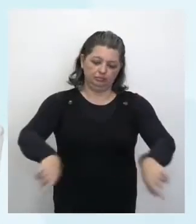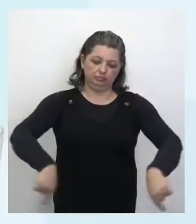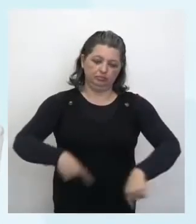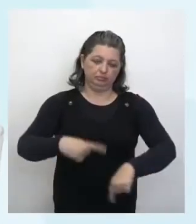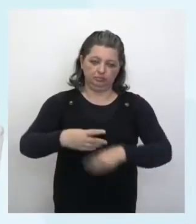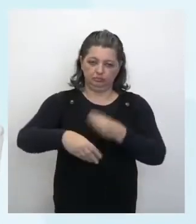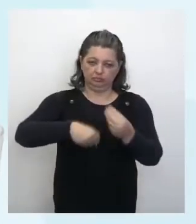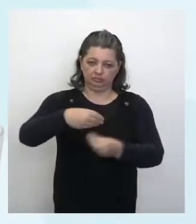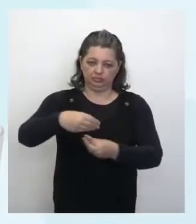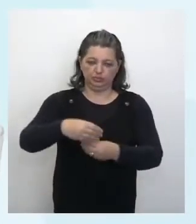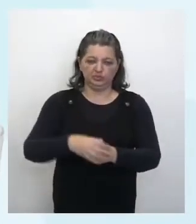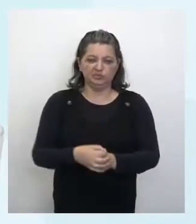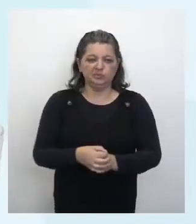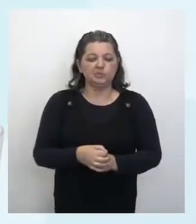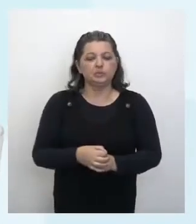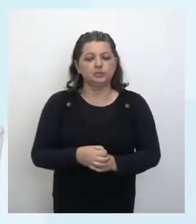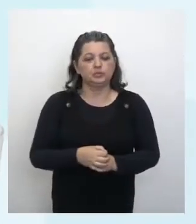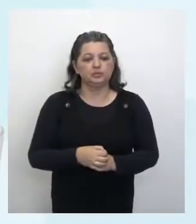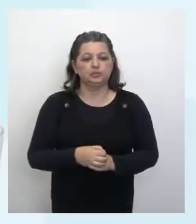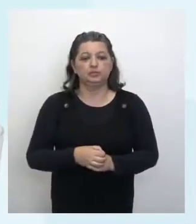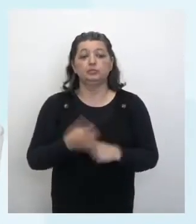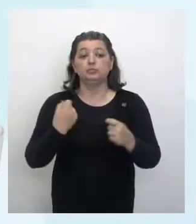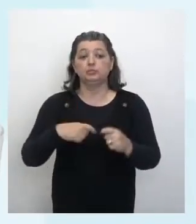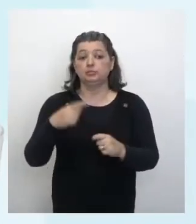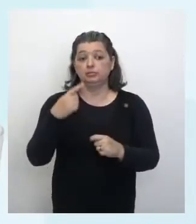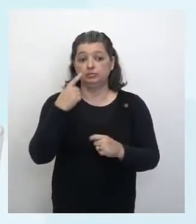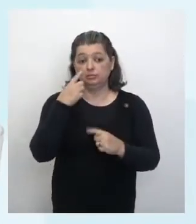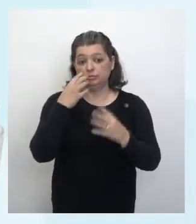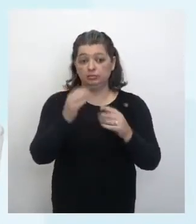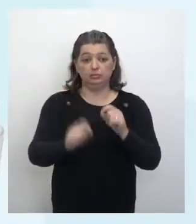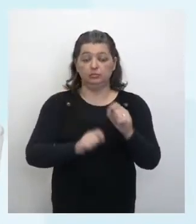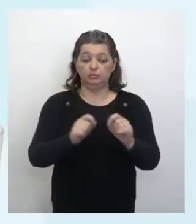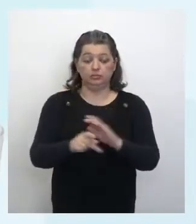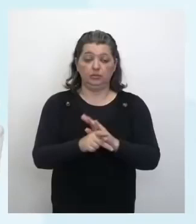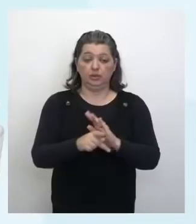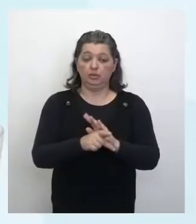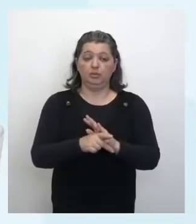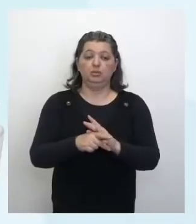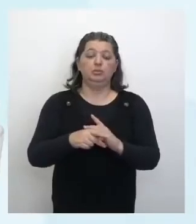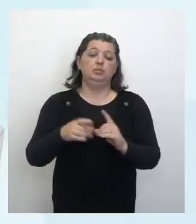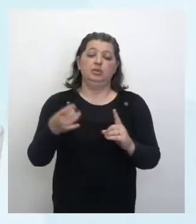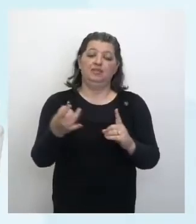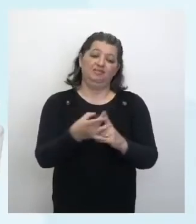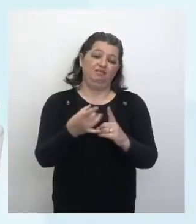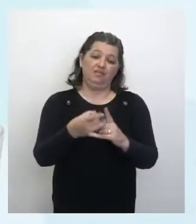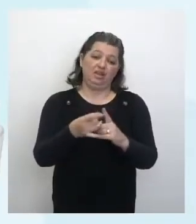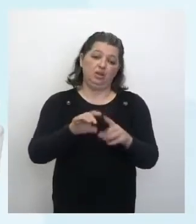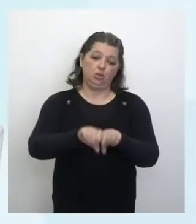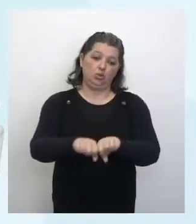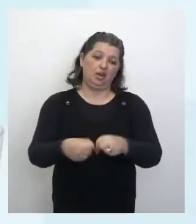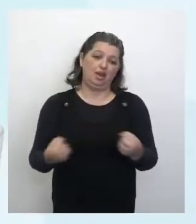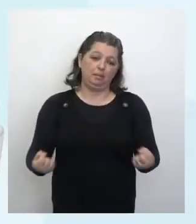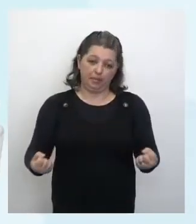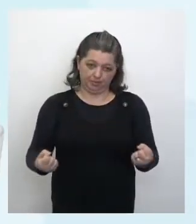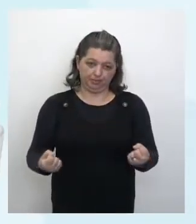que ter cuidado mais com o manuseio da vidraria, porque vidro cai e quebra. Então, se o vidro